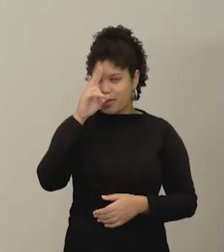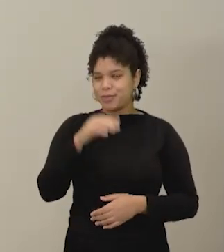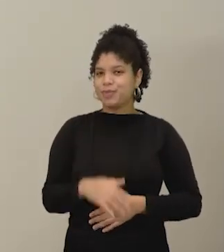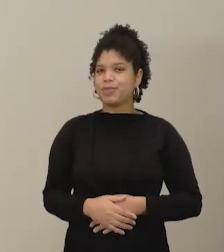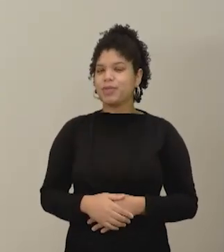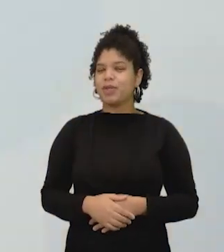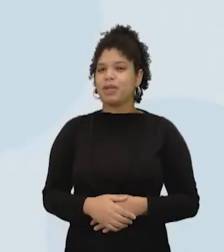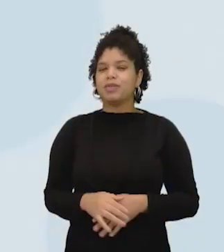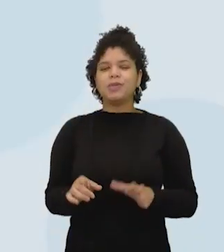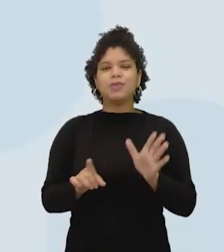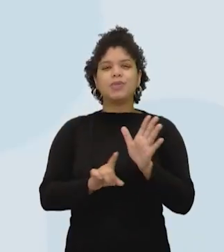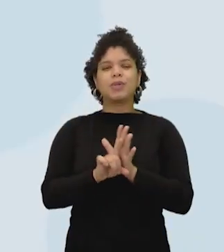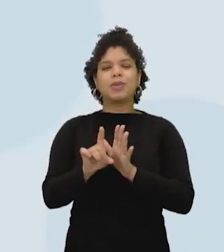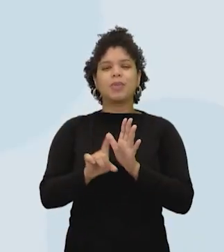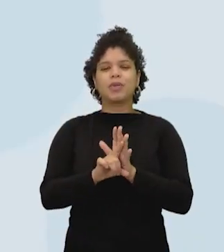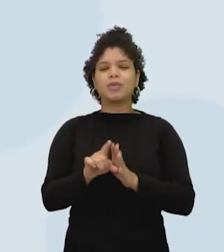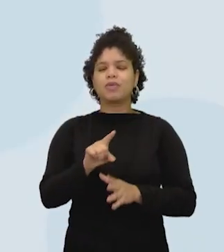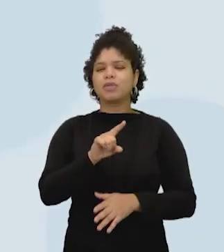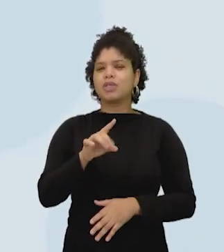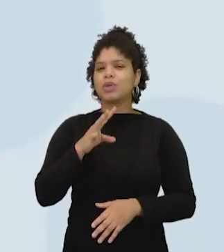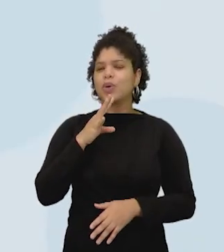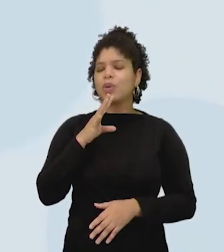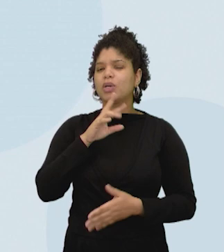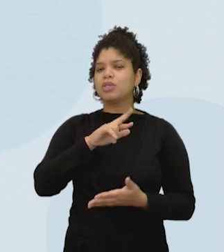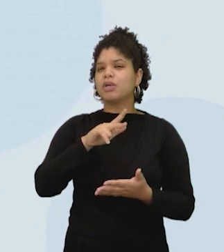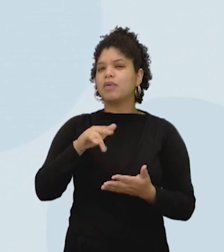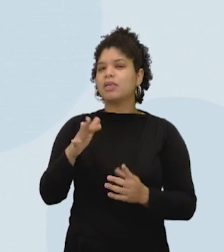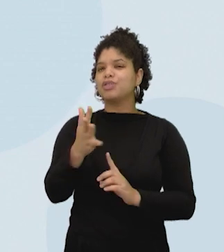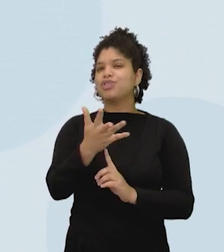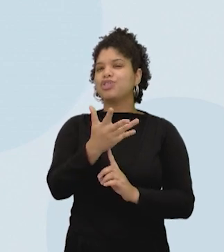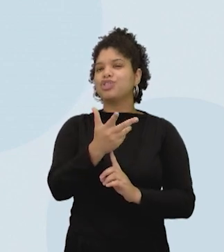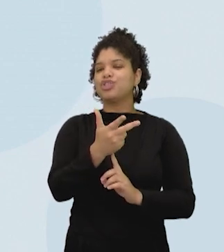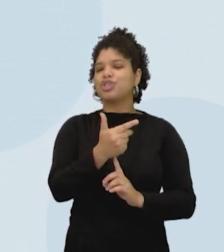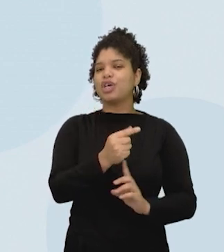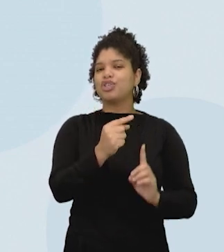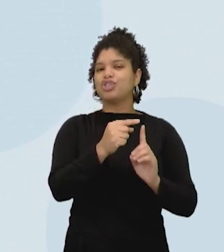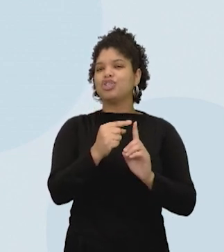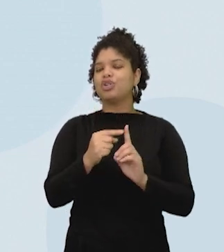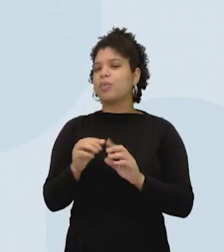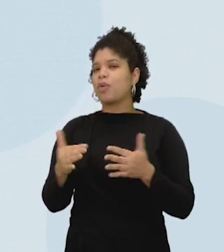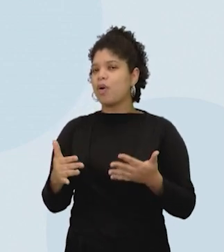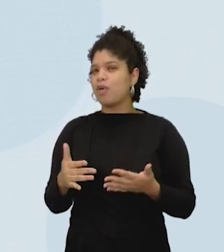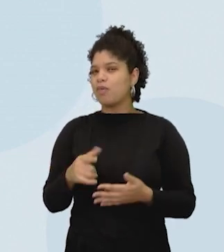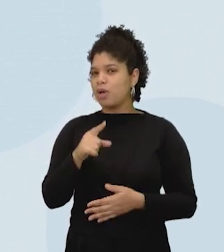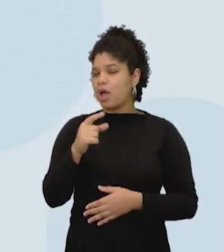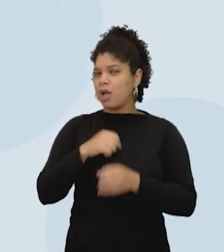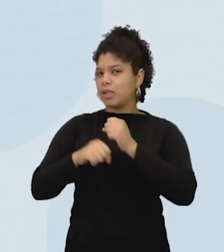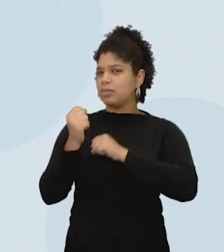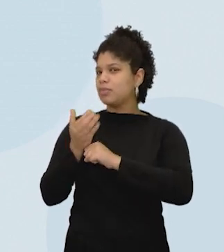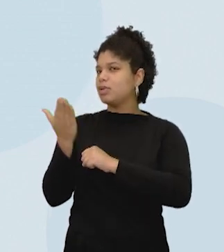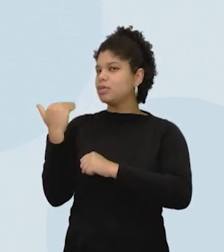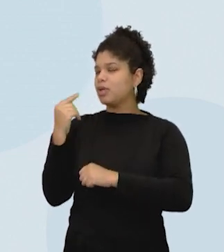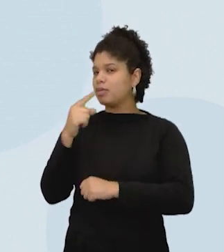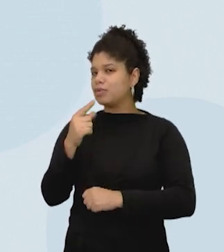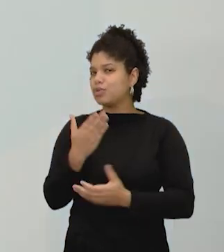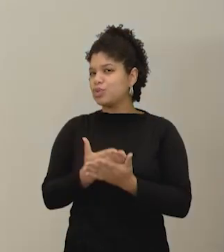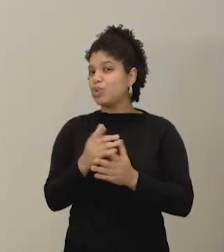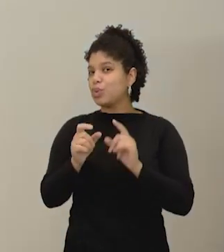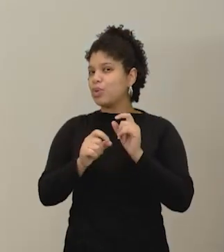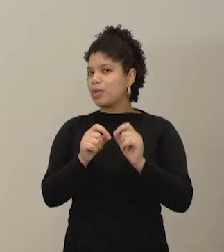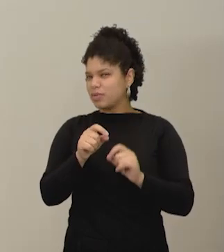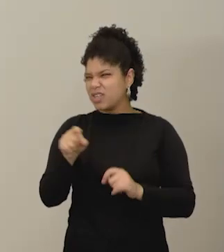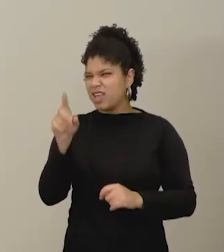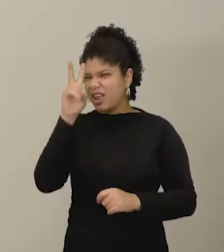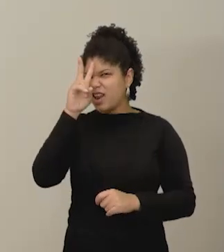de arte que você conhece ou que você lembra, que você estudou ano passado. Que tipo de arte que